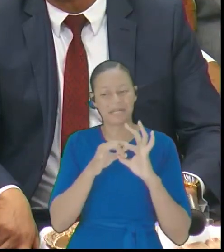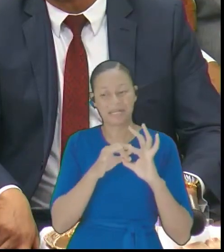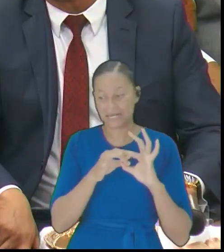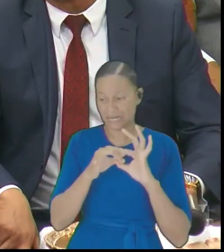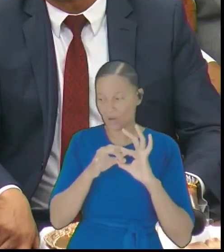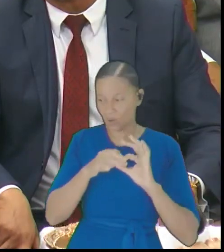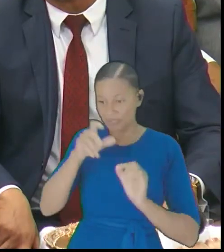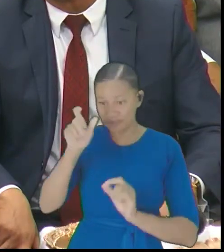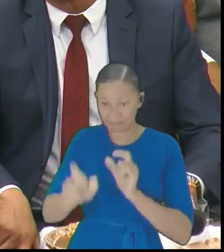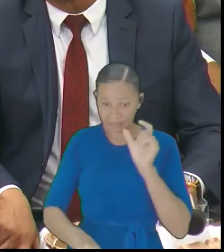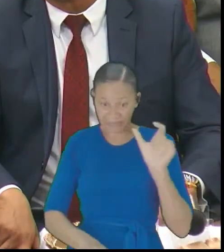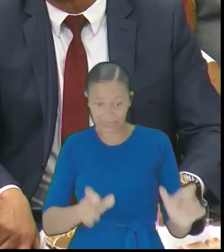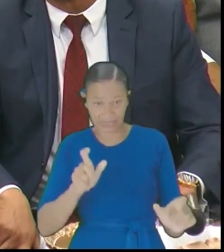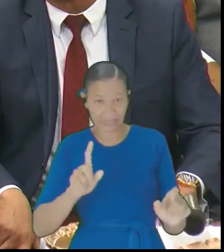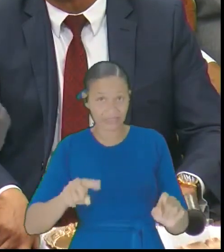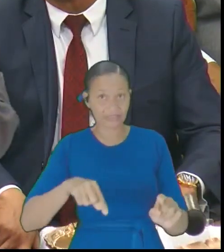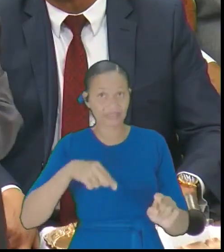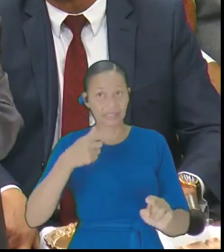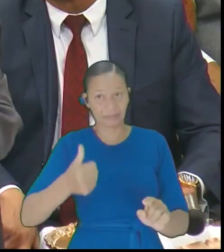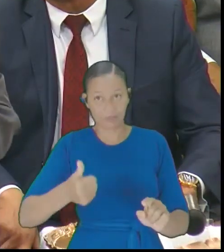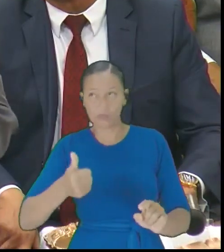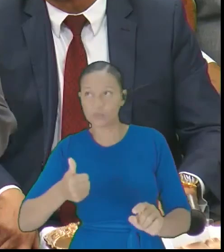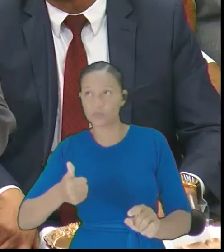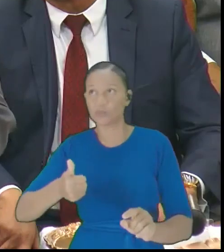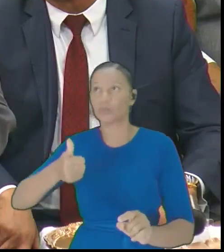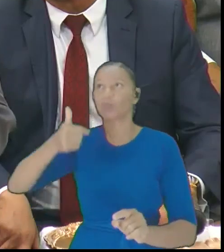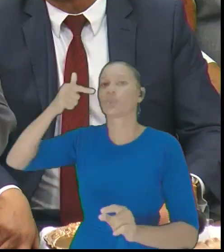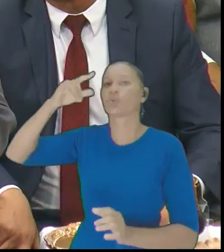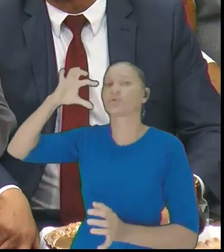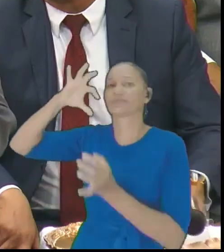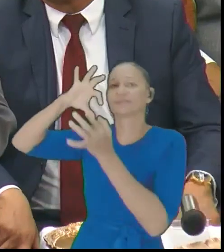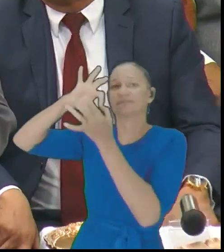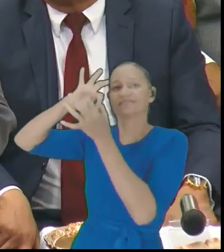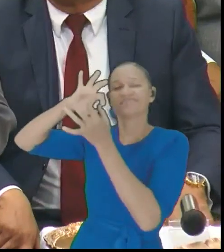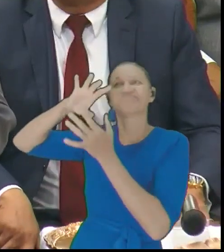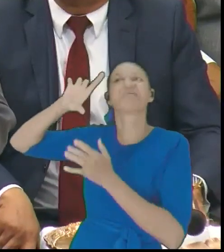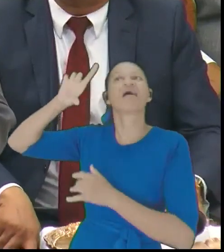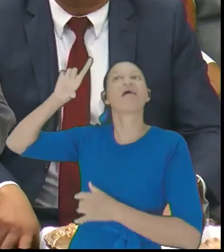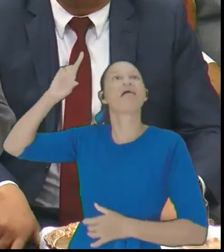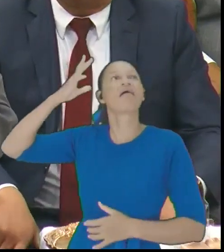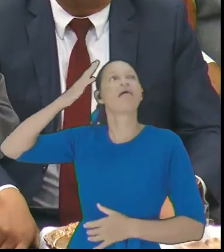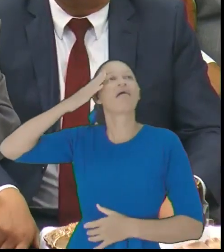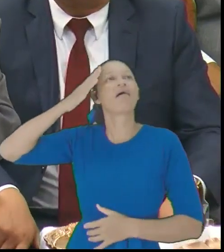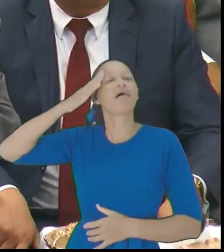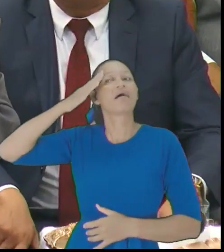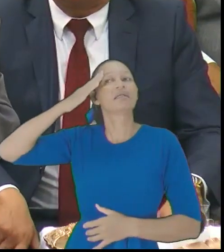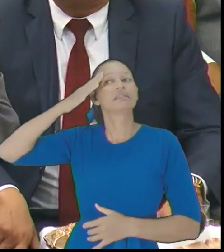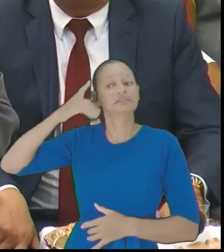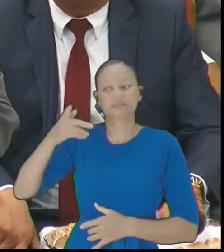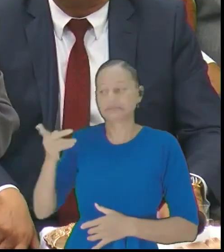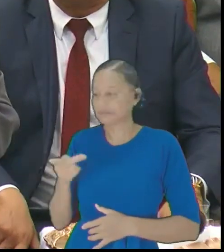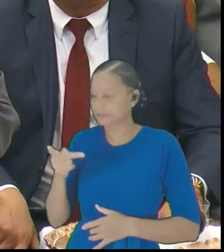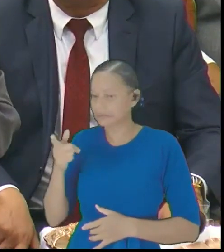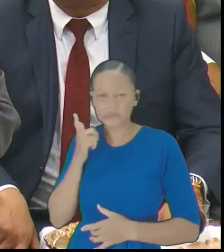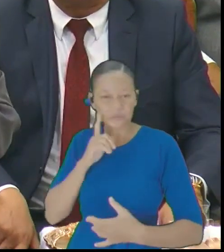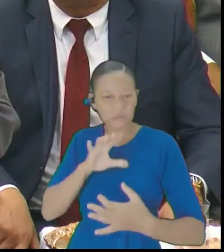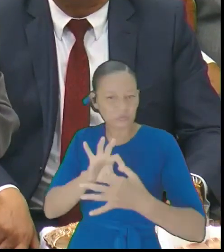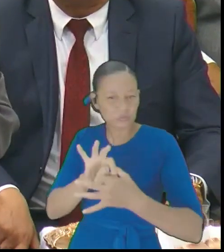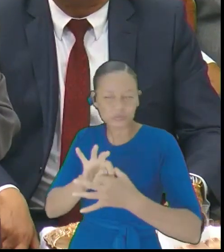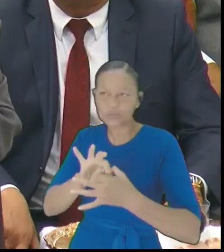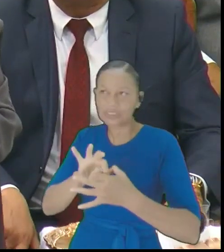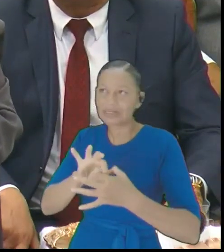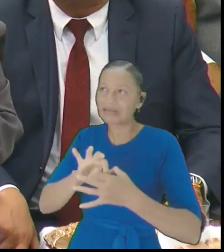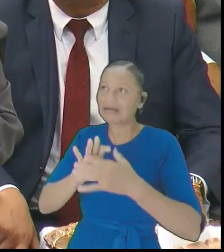horizontal, para depois ter comunhão na vertical. Porque se não tem comunhão aqui,